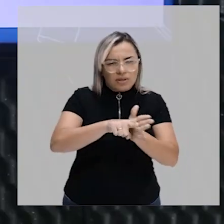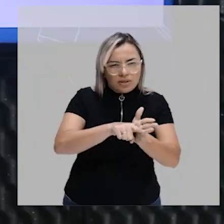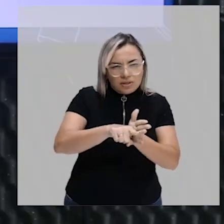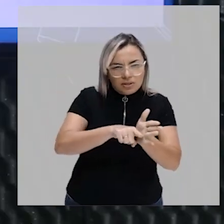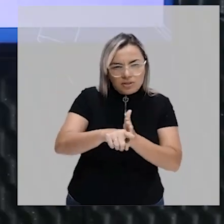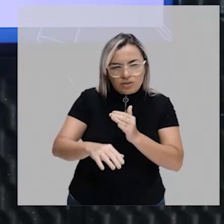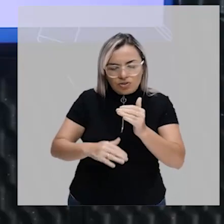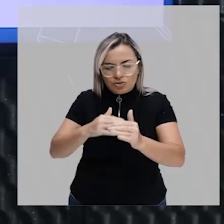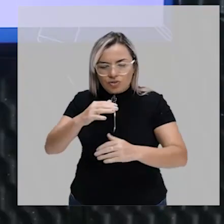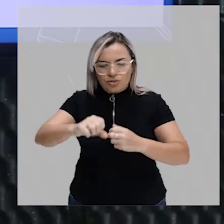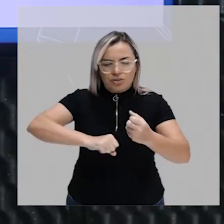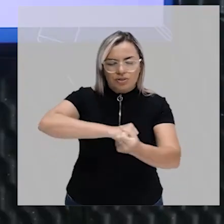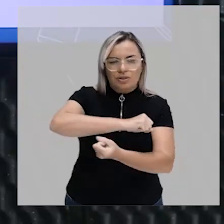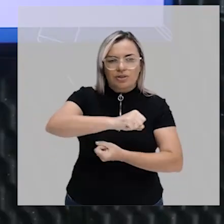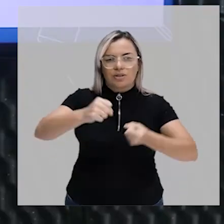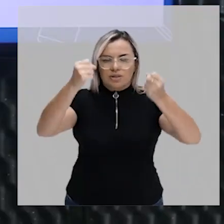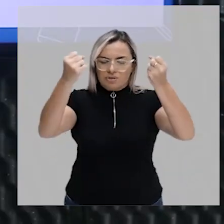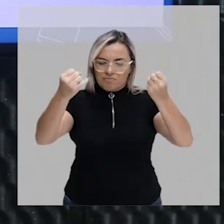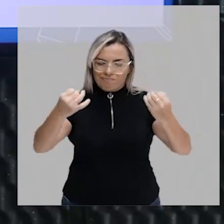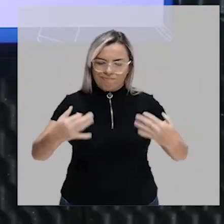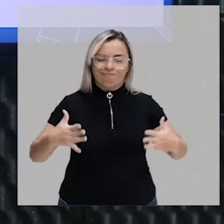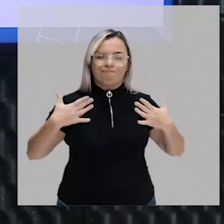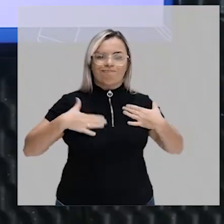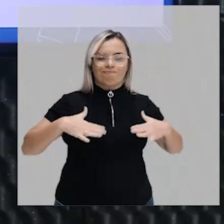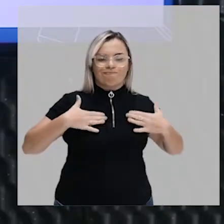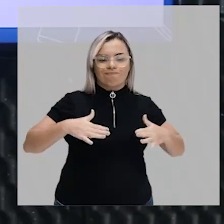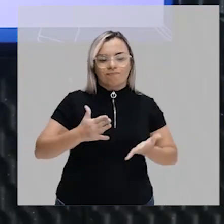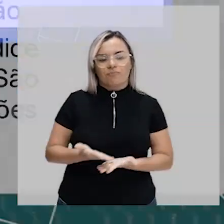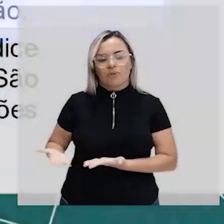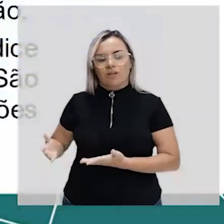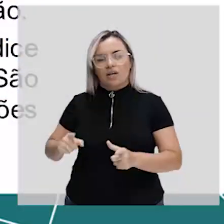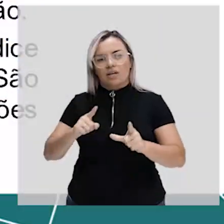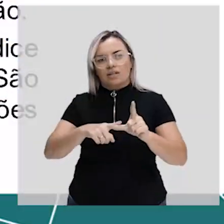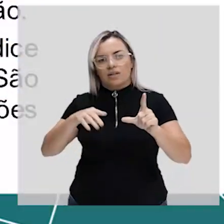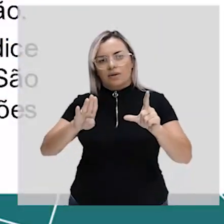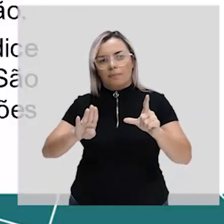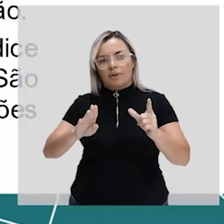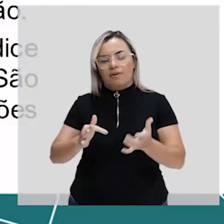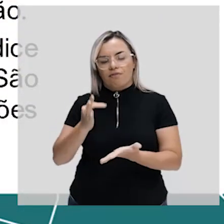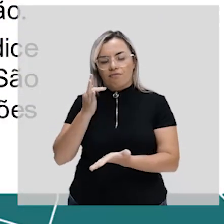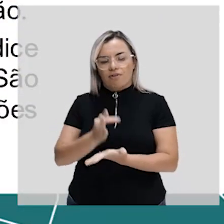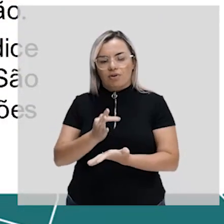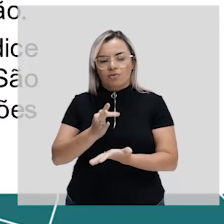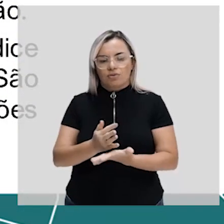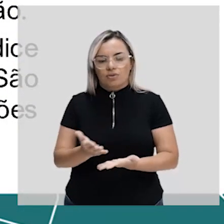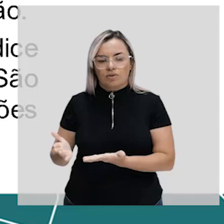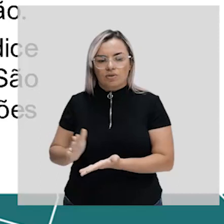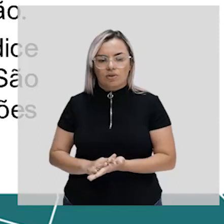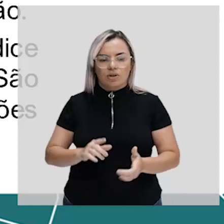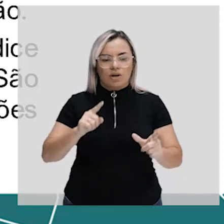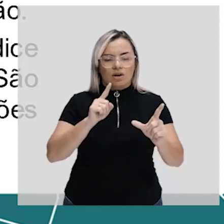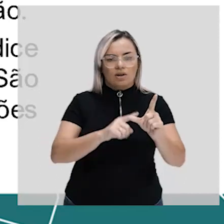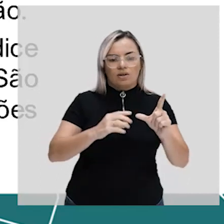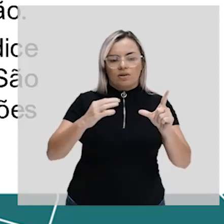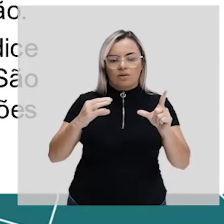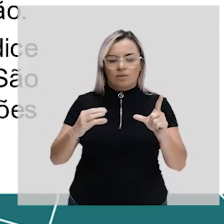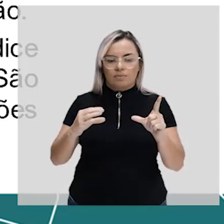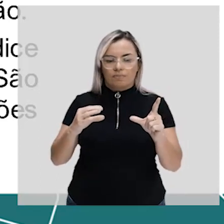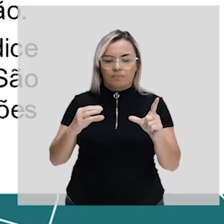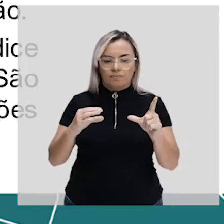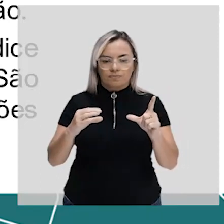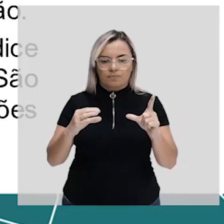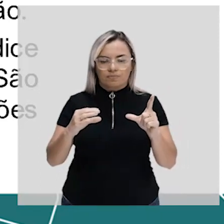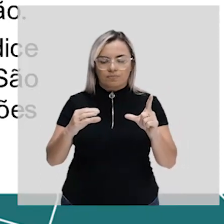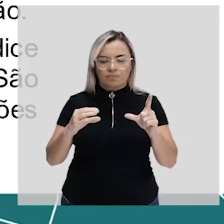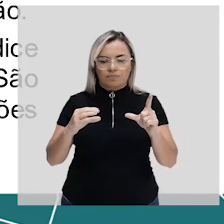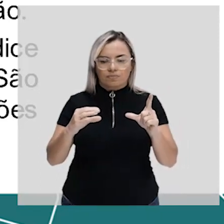que eu venho explicando isso com muita calma. Então, letra B está errada. Letra C. O número 2 indica a região que